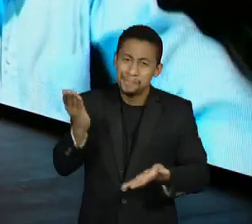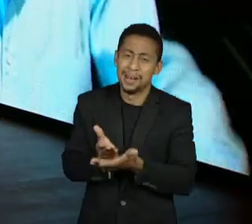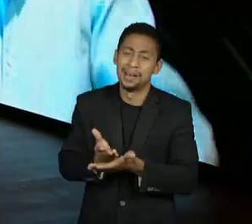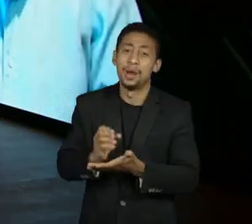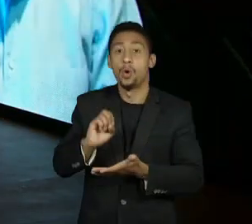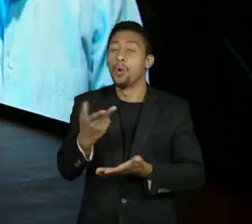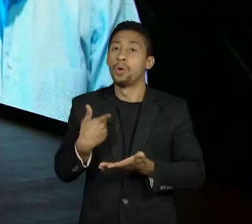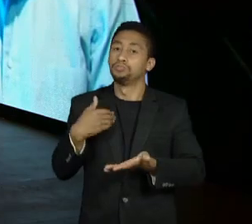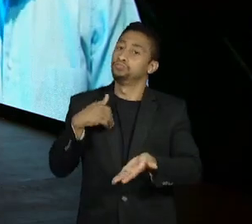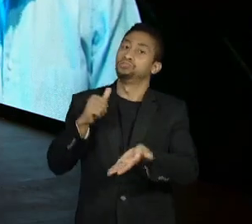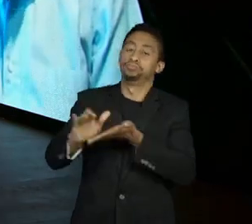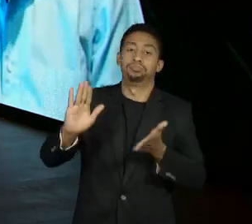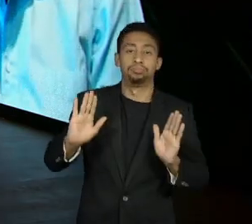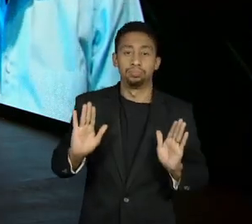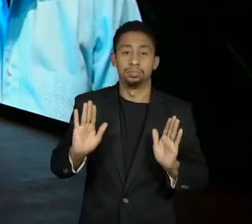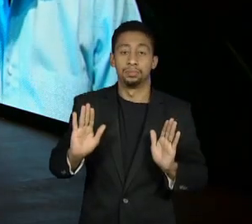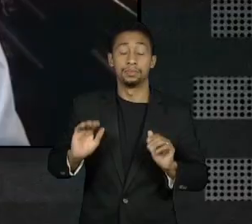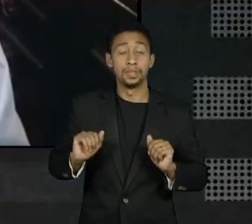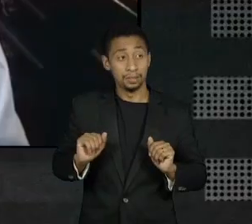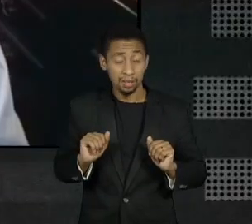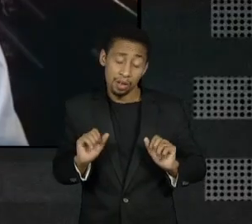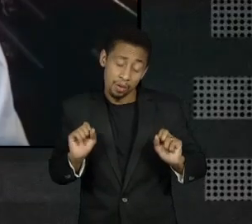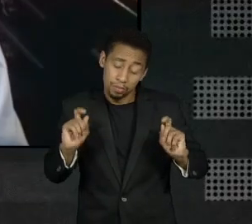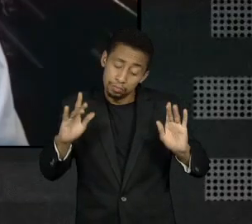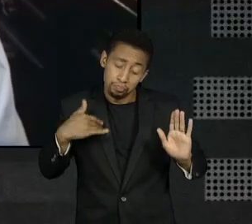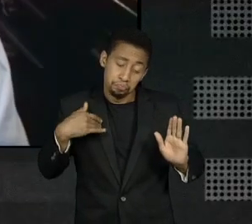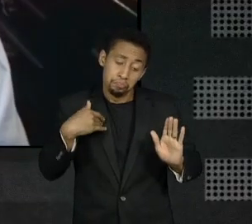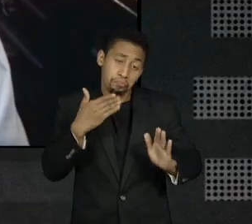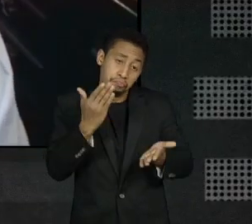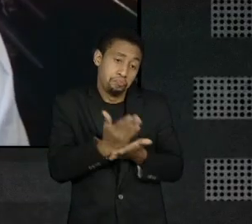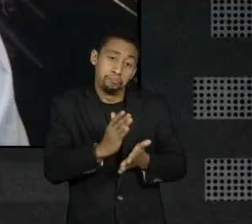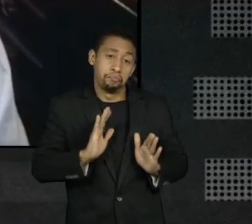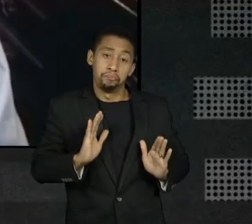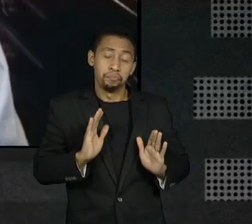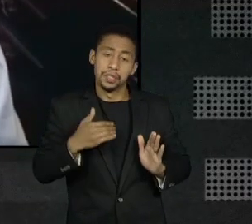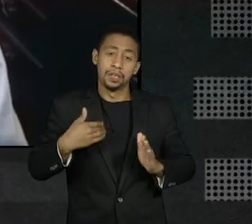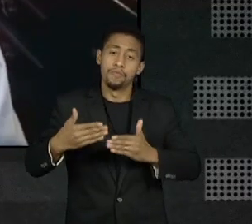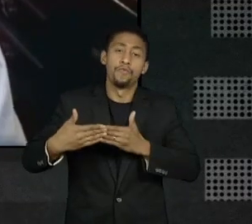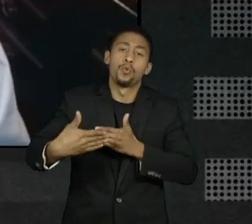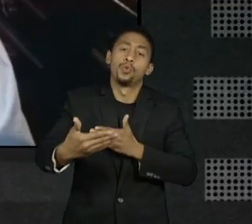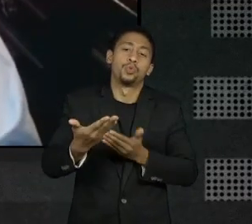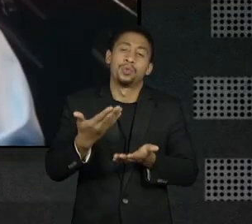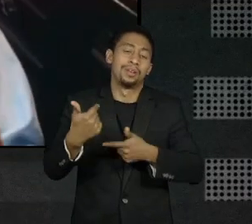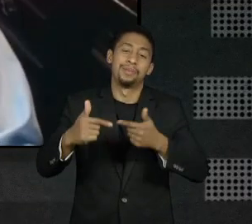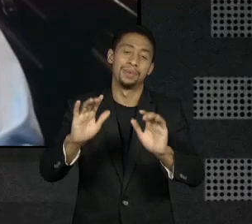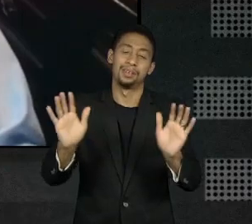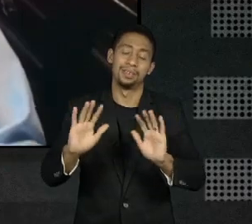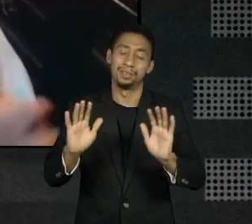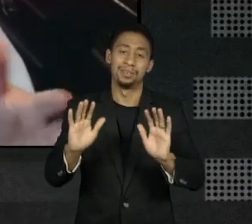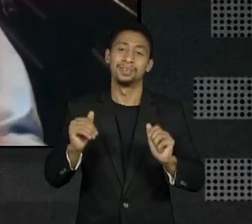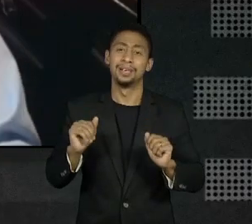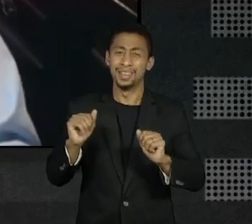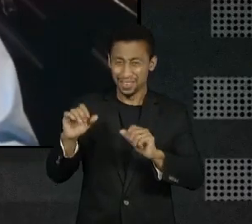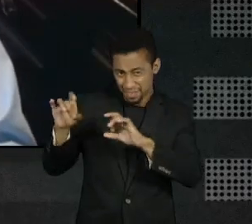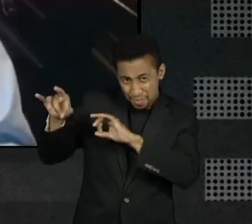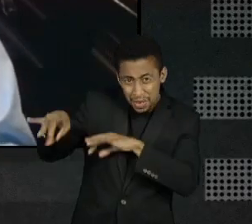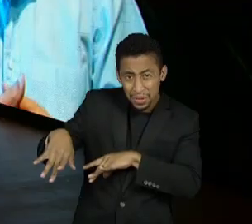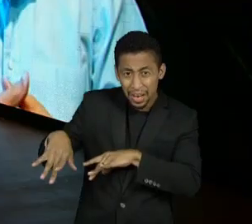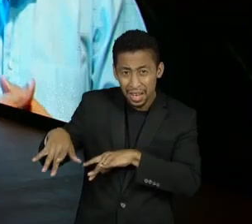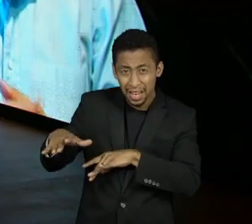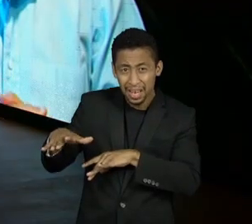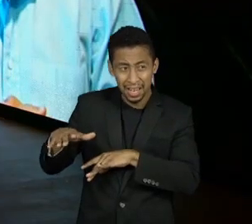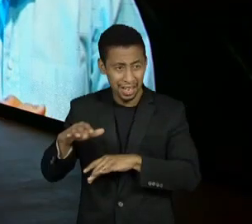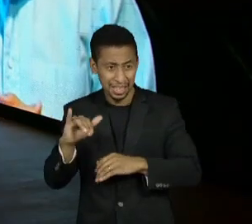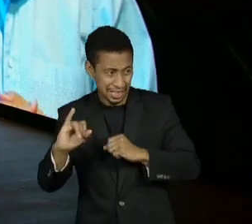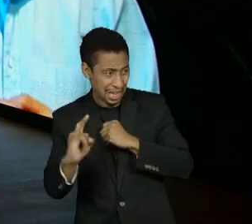aqui. Eu falei, então, para por aqui. Não vou continuar, não vou largar o que estou fazendo, trair meus amigos,